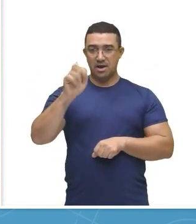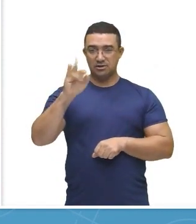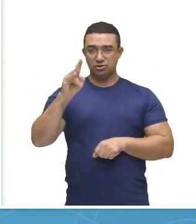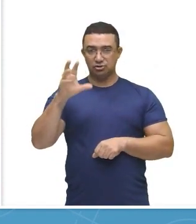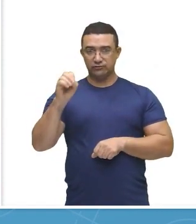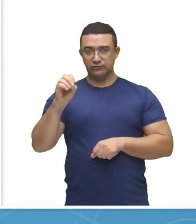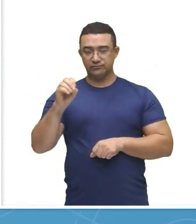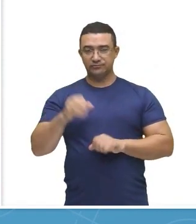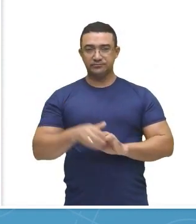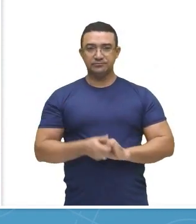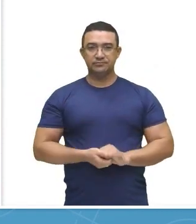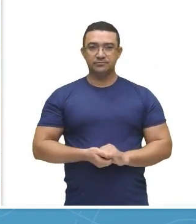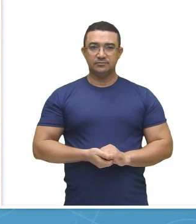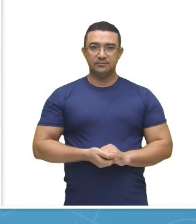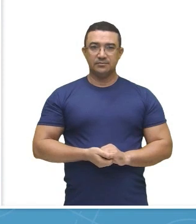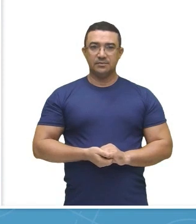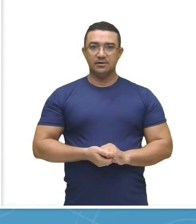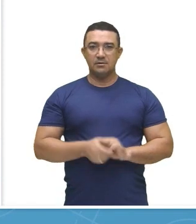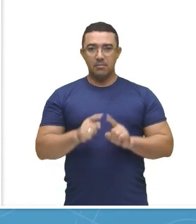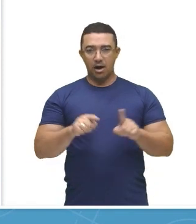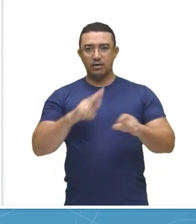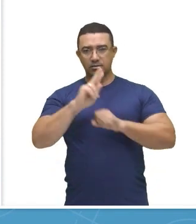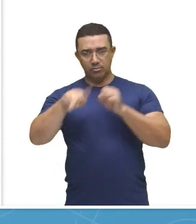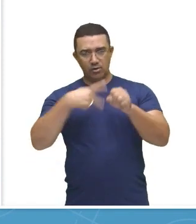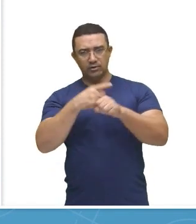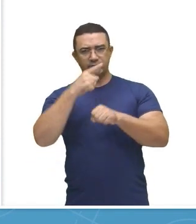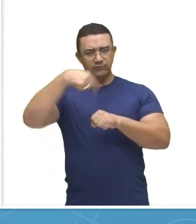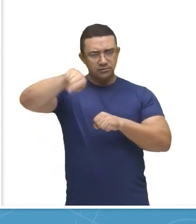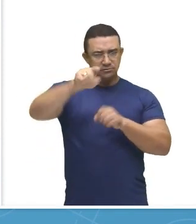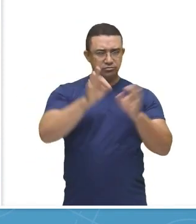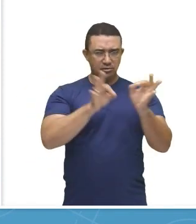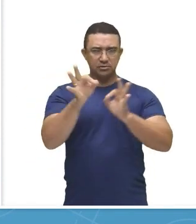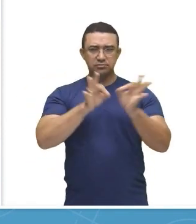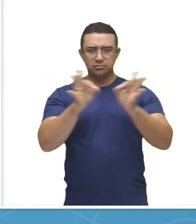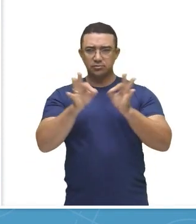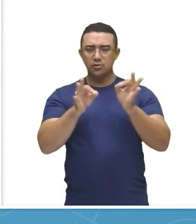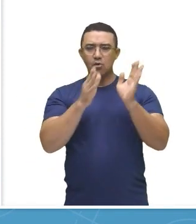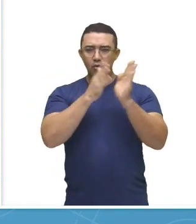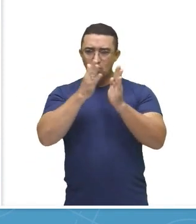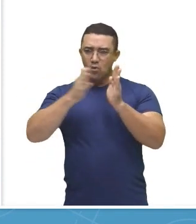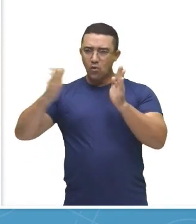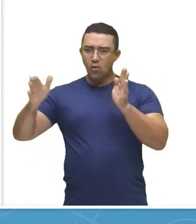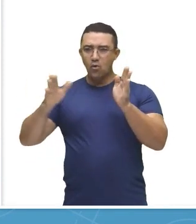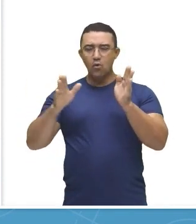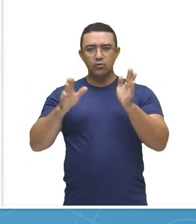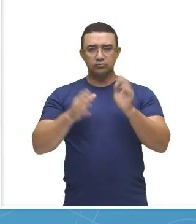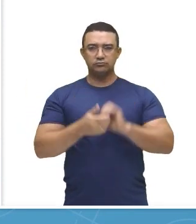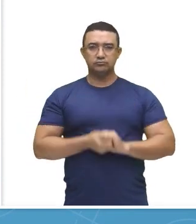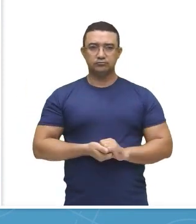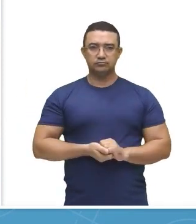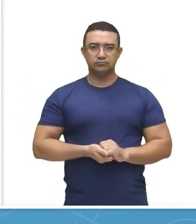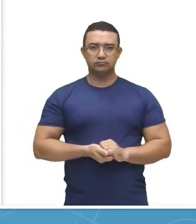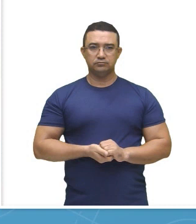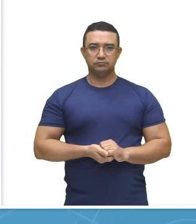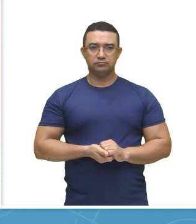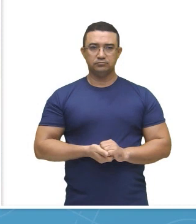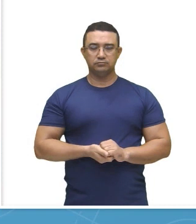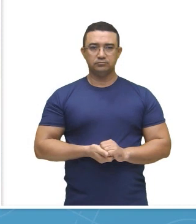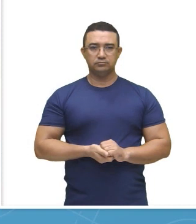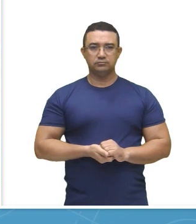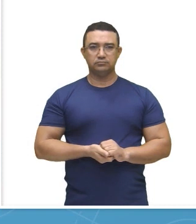façam corretamente, coloquem na ordem as orações, tá? Vejam comigo como é que fica cada oração. Let's go!